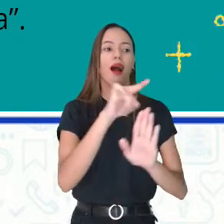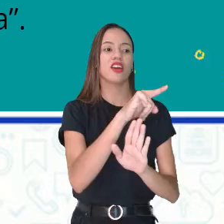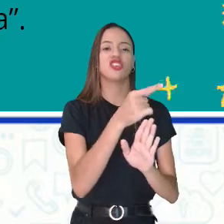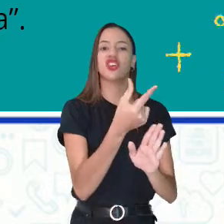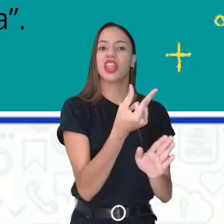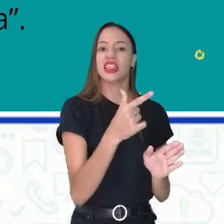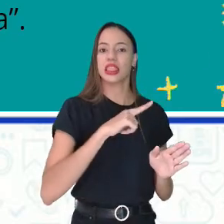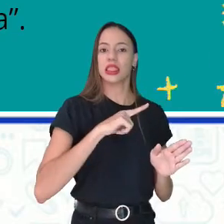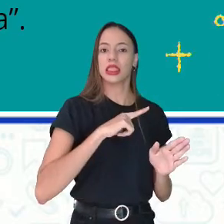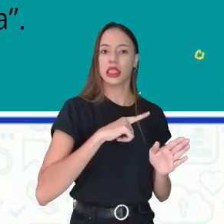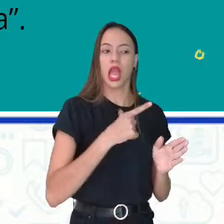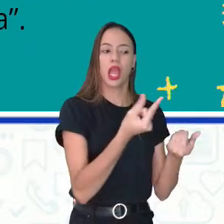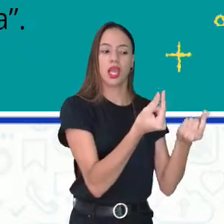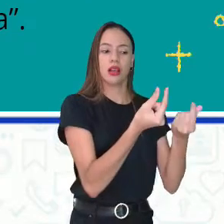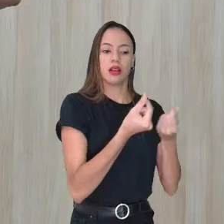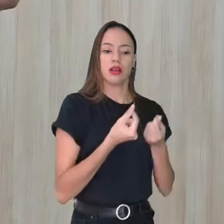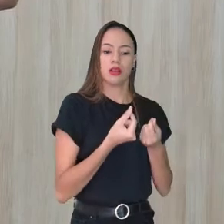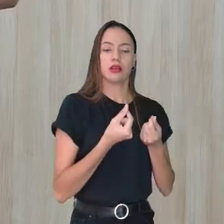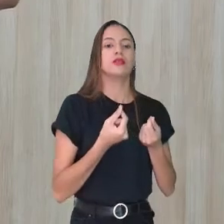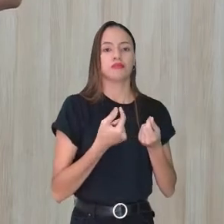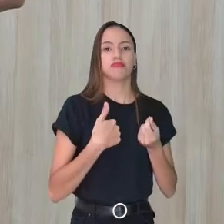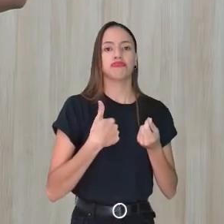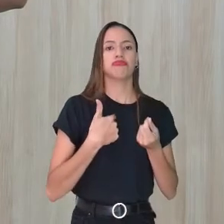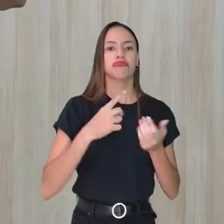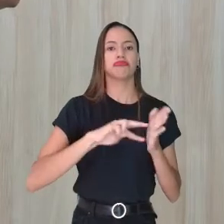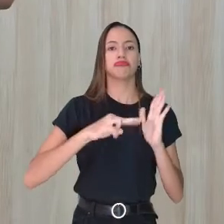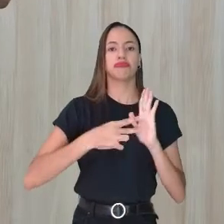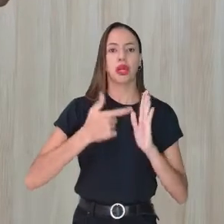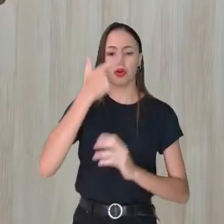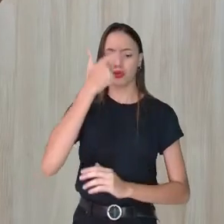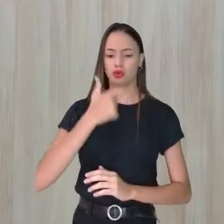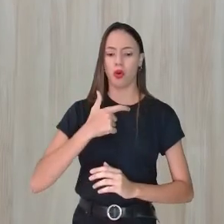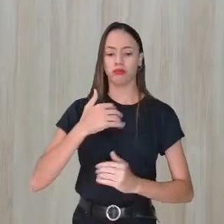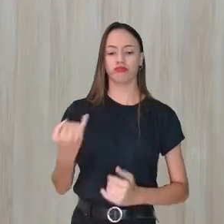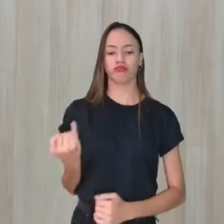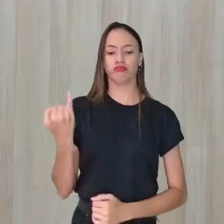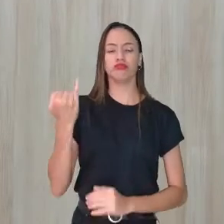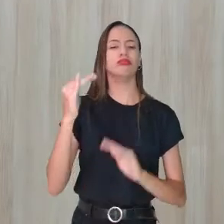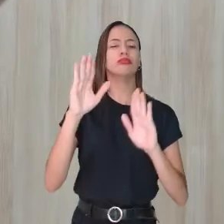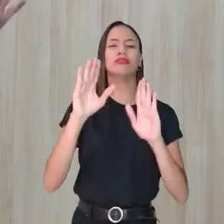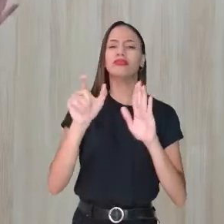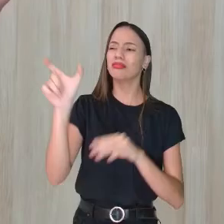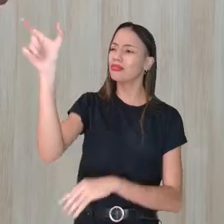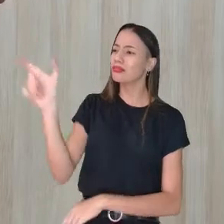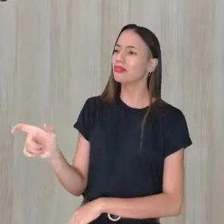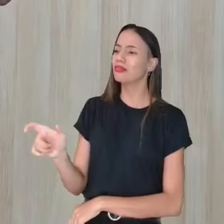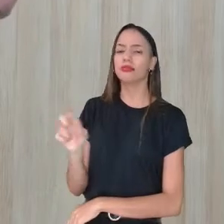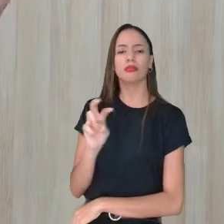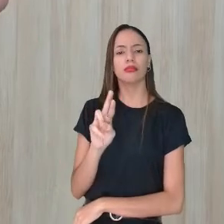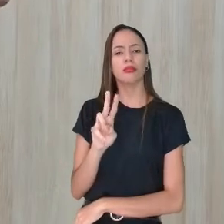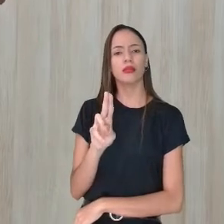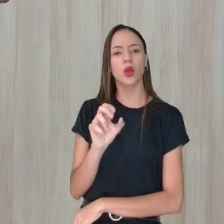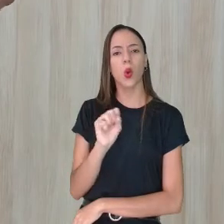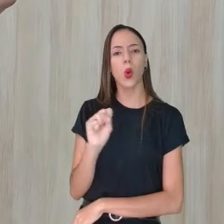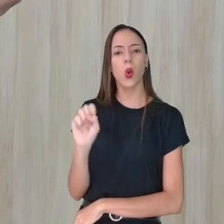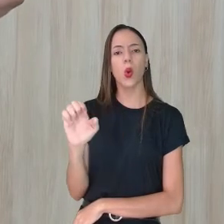forte. Interessante, mas quem é esse Russell aí? Que você falou, professora. Vocês podem estar aí perguntando. Professora,